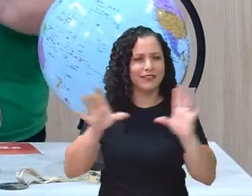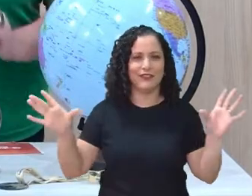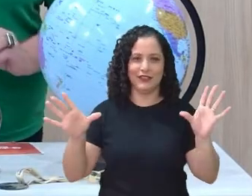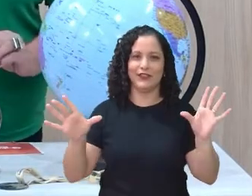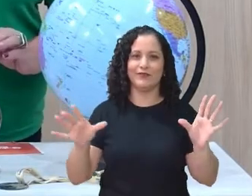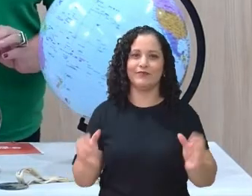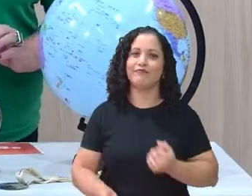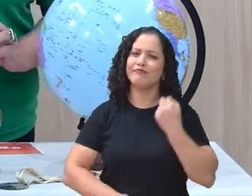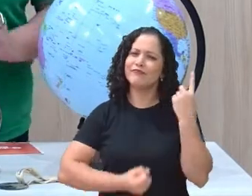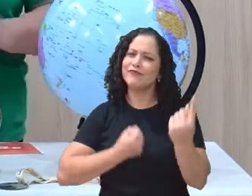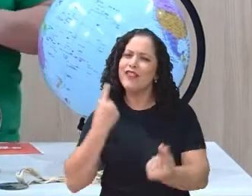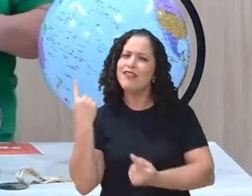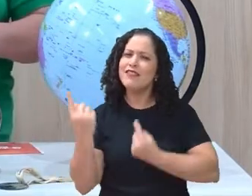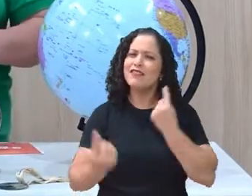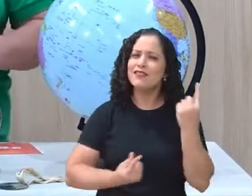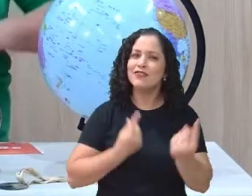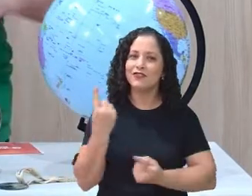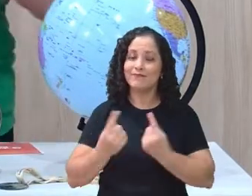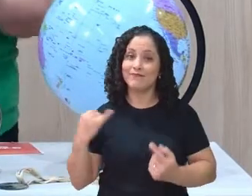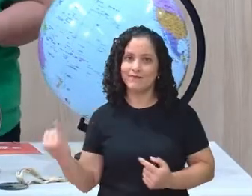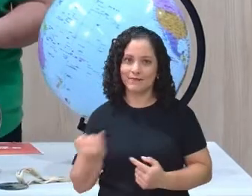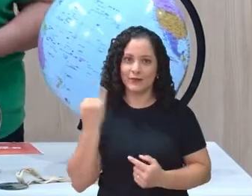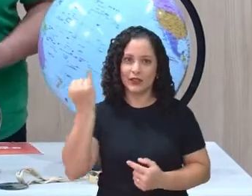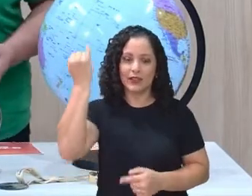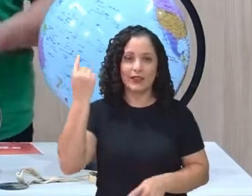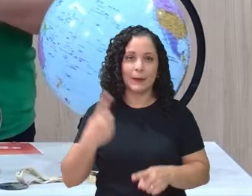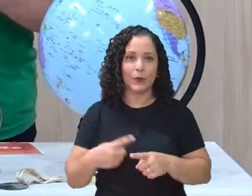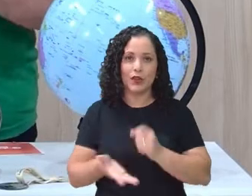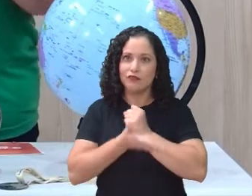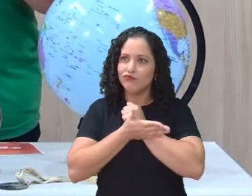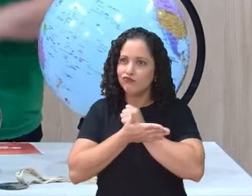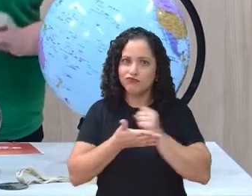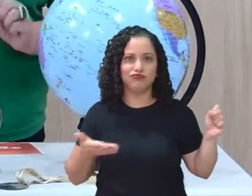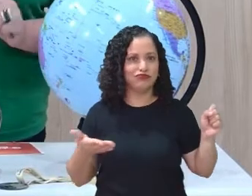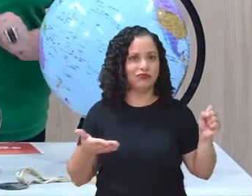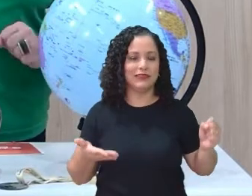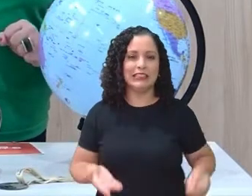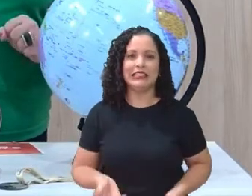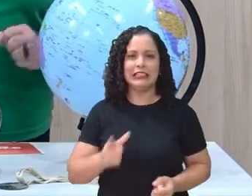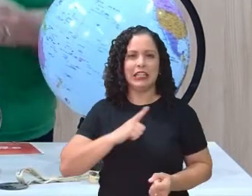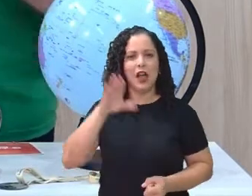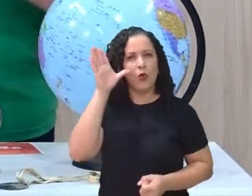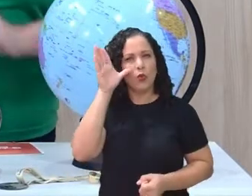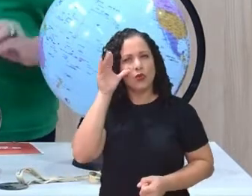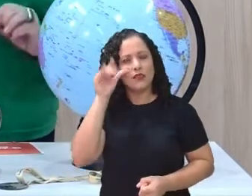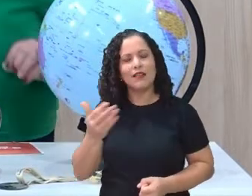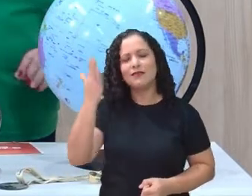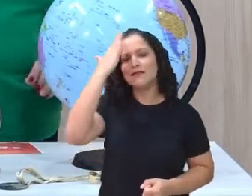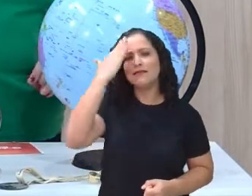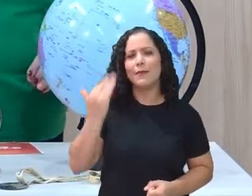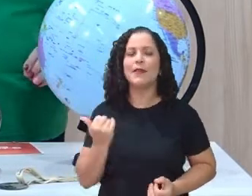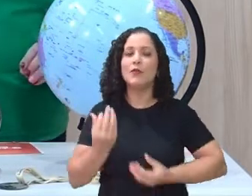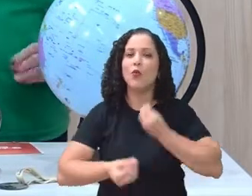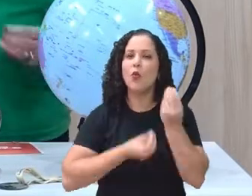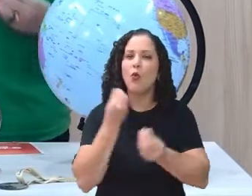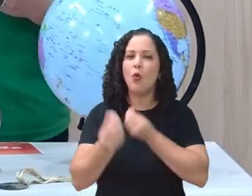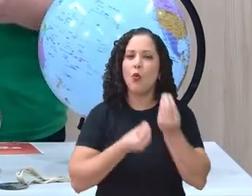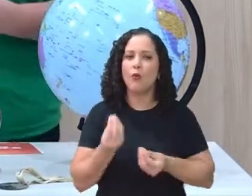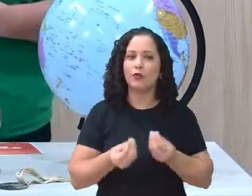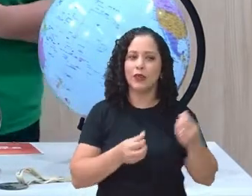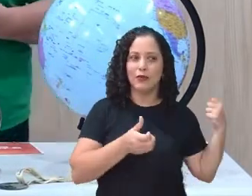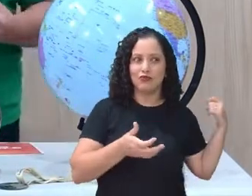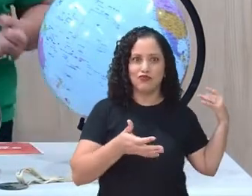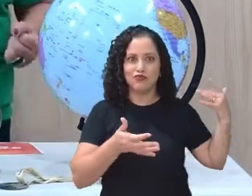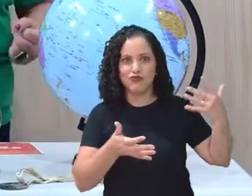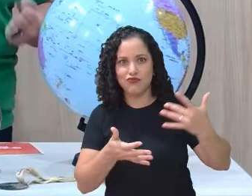vezes é interessante, porque passou algo muito rápido e você tem curiosidade de ver. Então, vai lá e revê. Lá